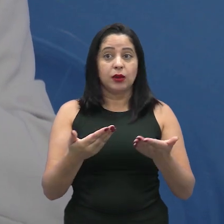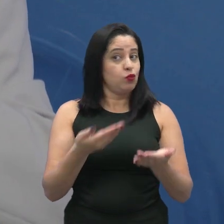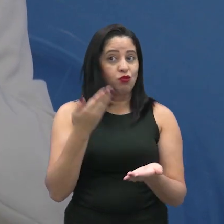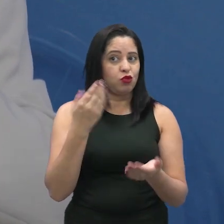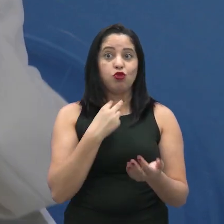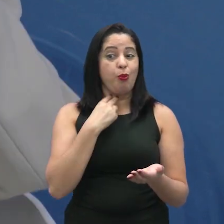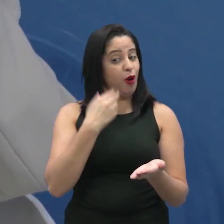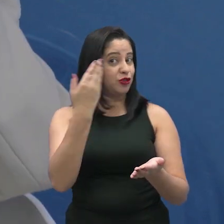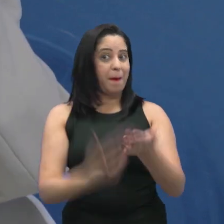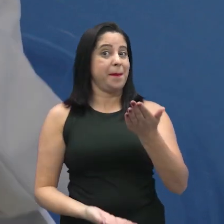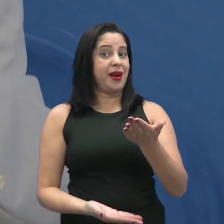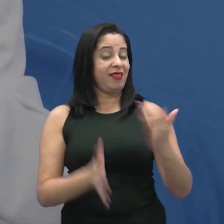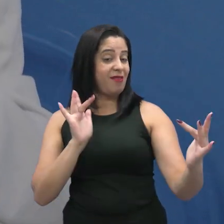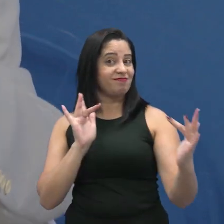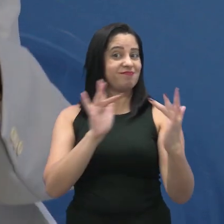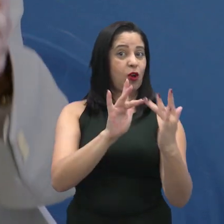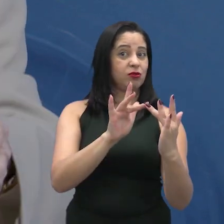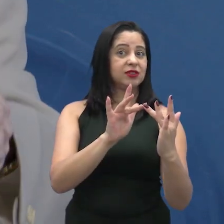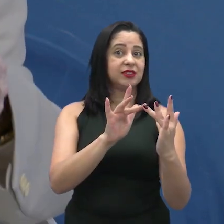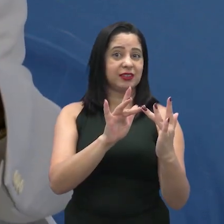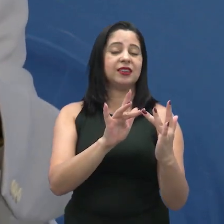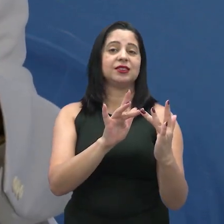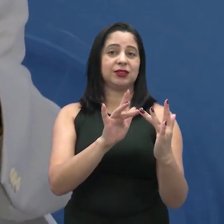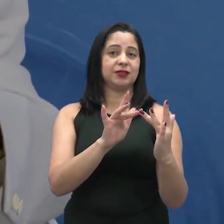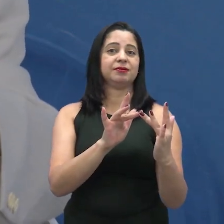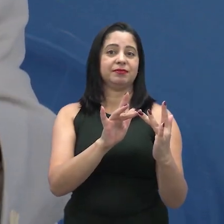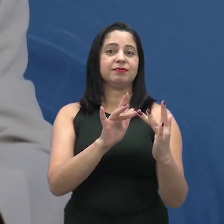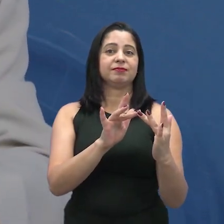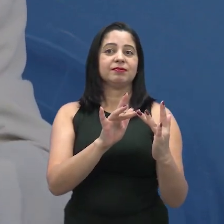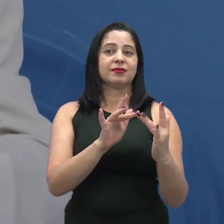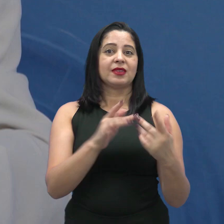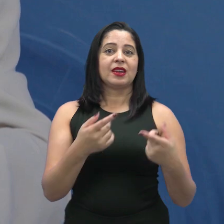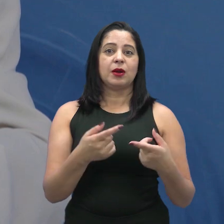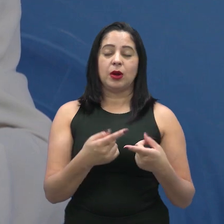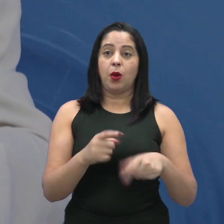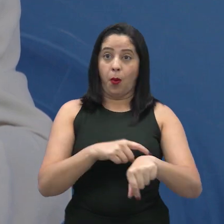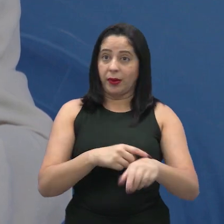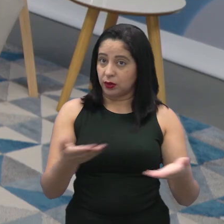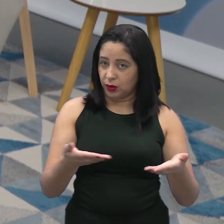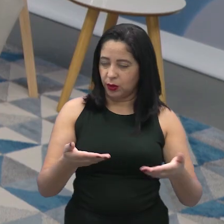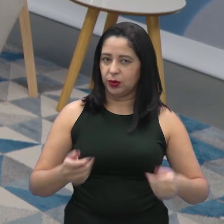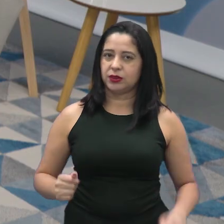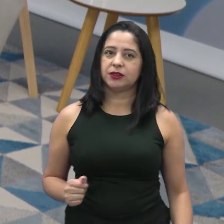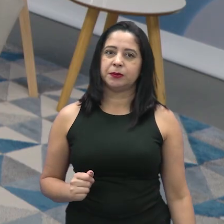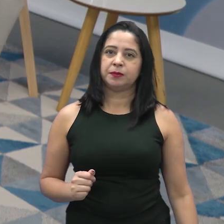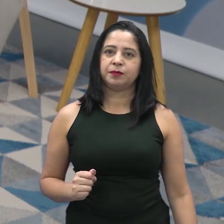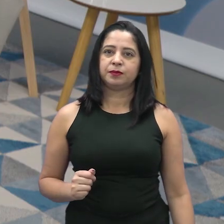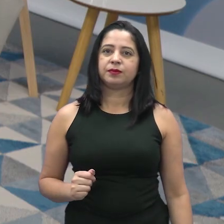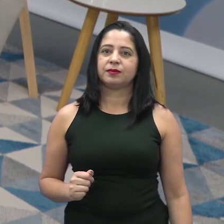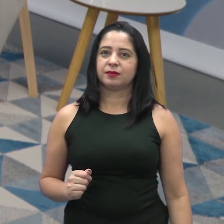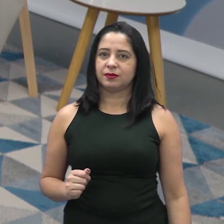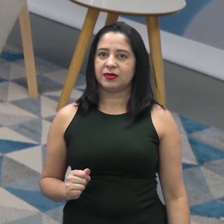né? Conexão com o status de vidas que nós temos neste momento. Né? E a perda